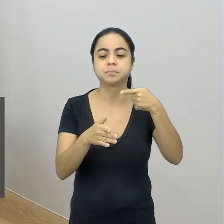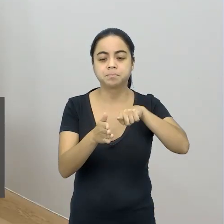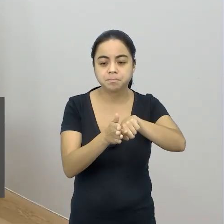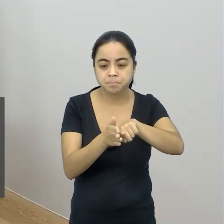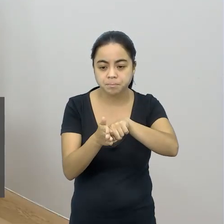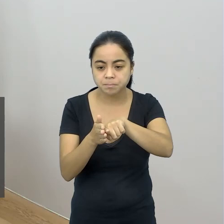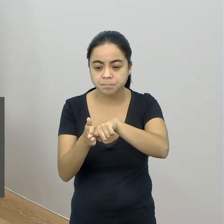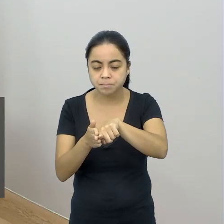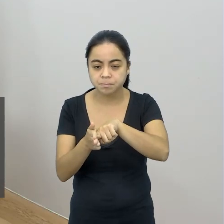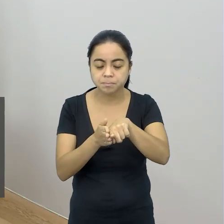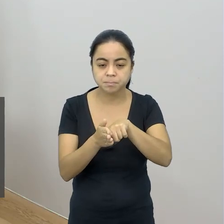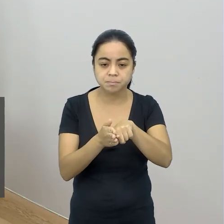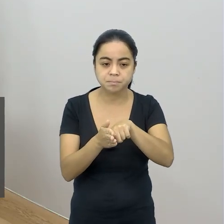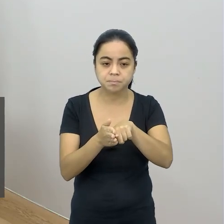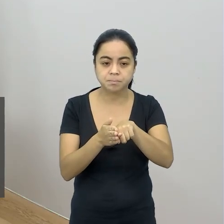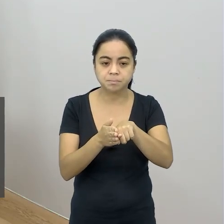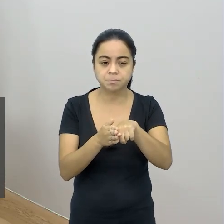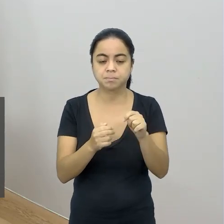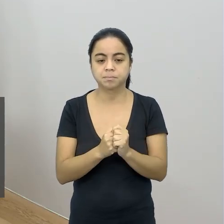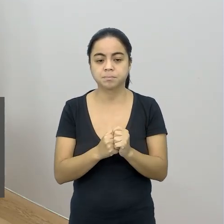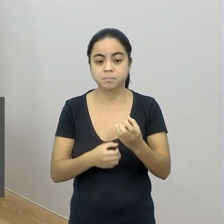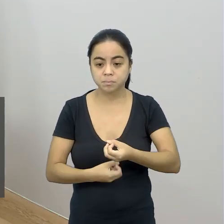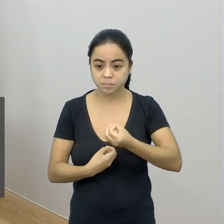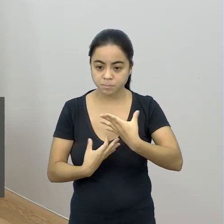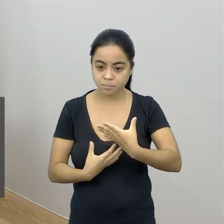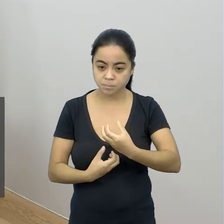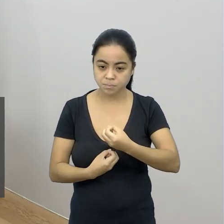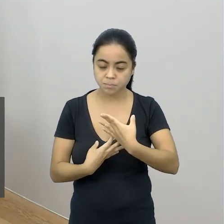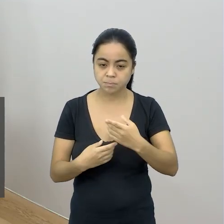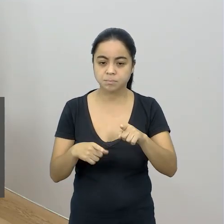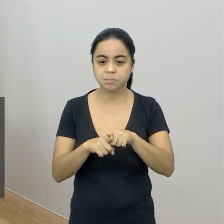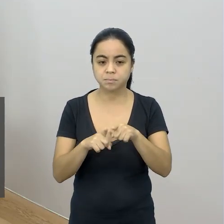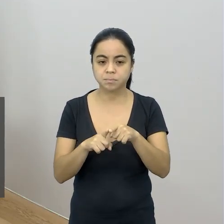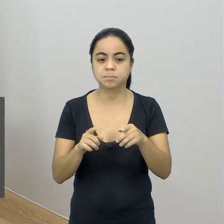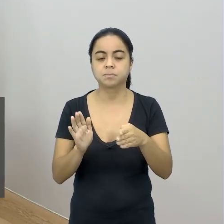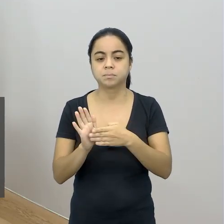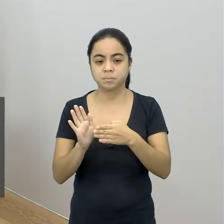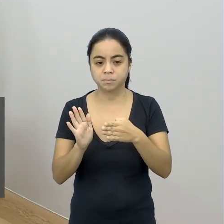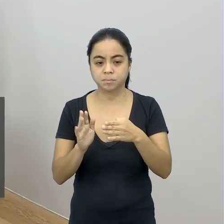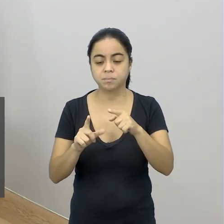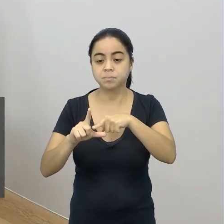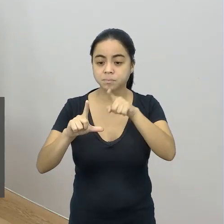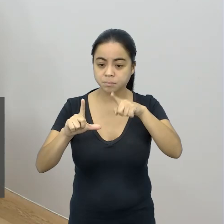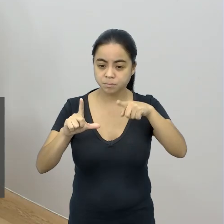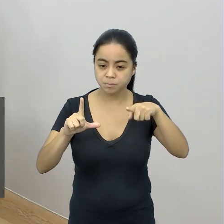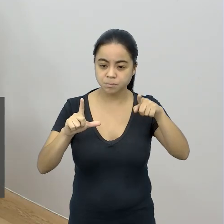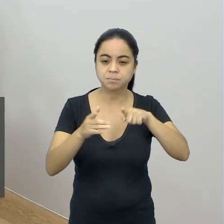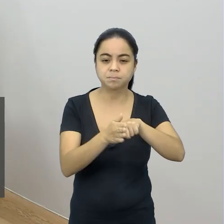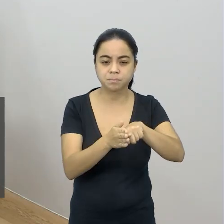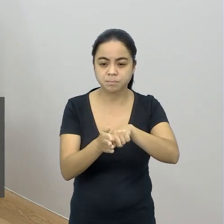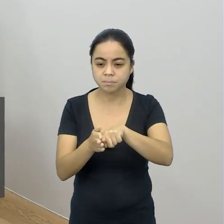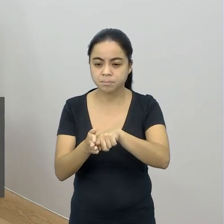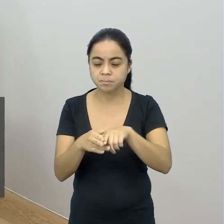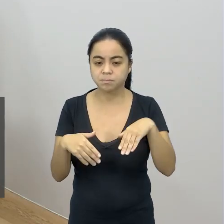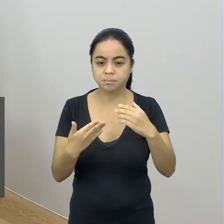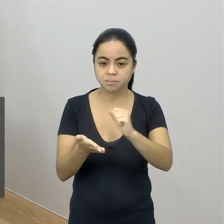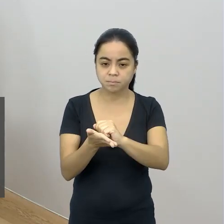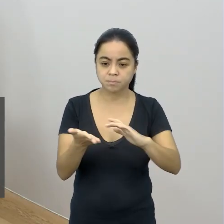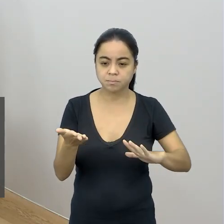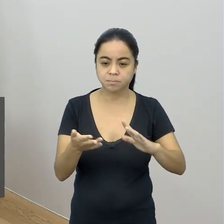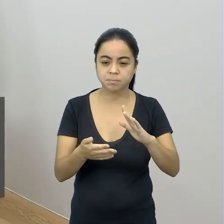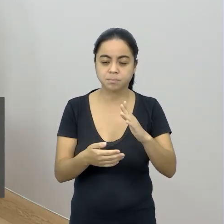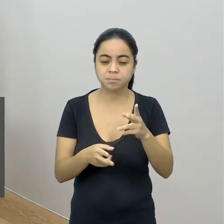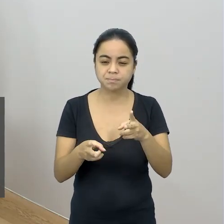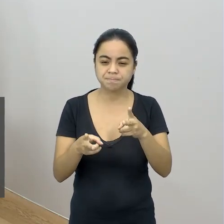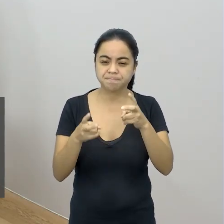pesquisa, sim, fala em levantamento de taxas, índices, né? Uhum. E aí, quando você olha a atividade, ela parece